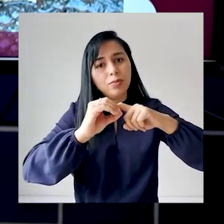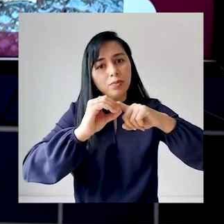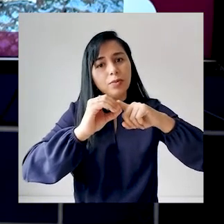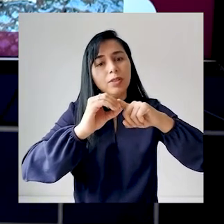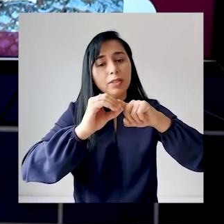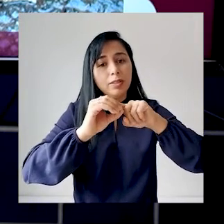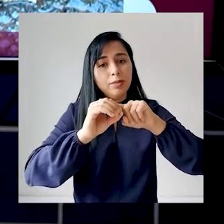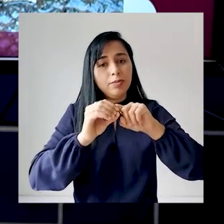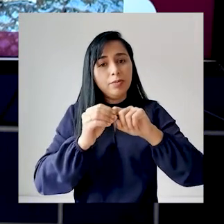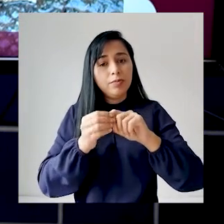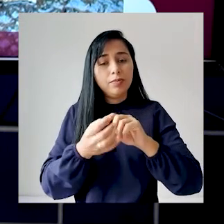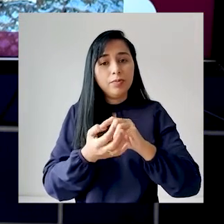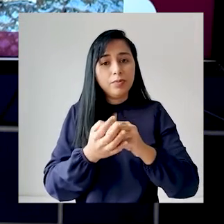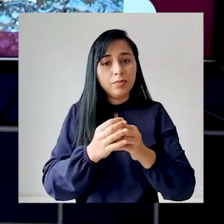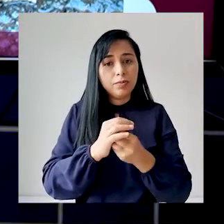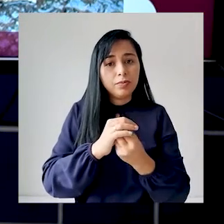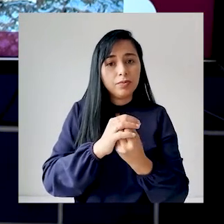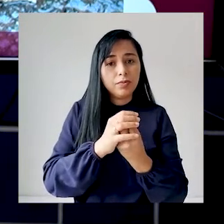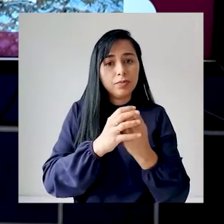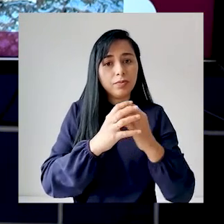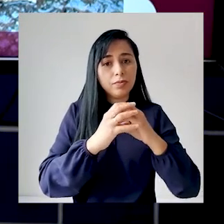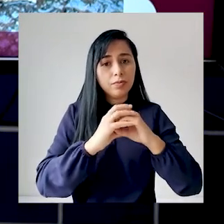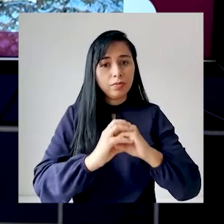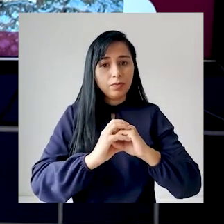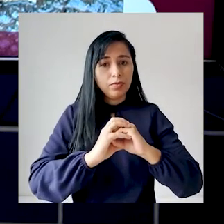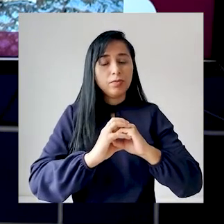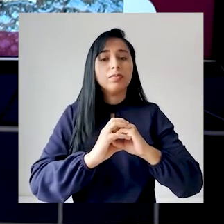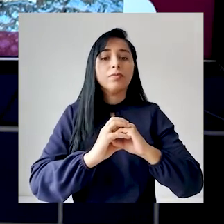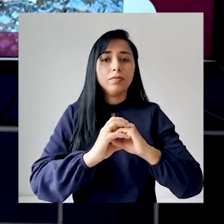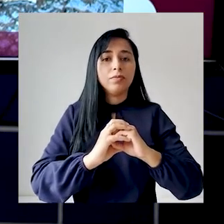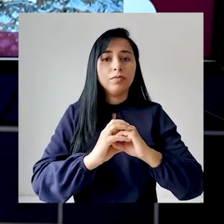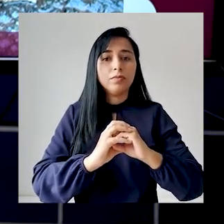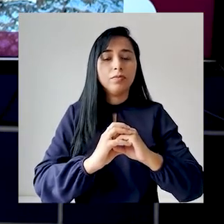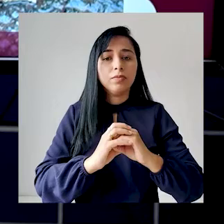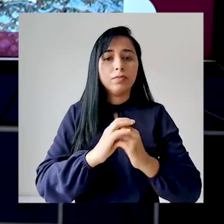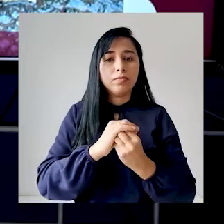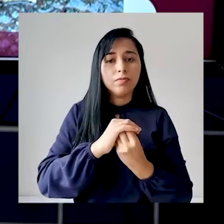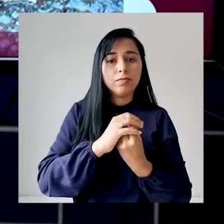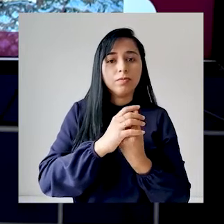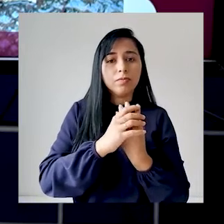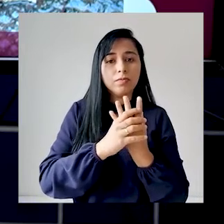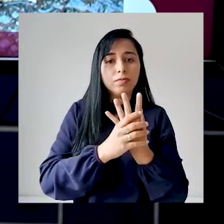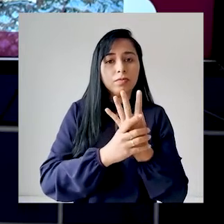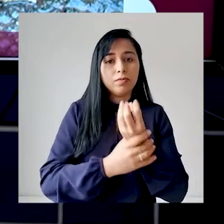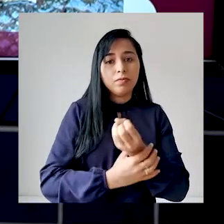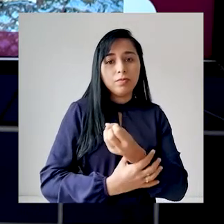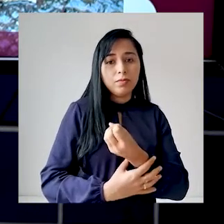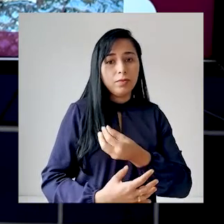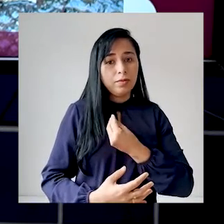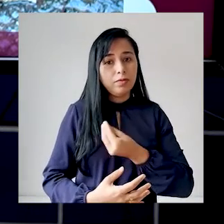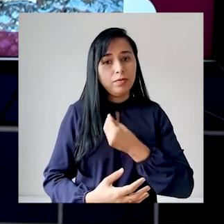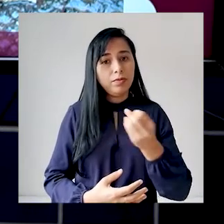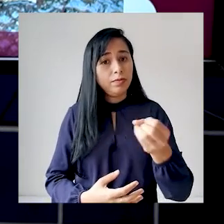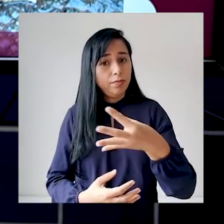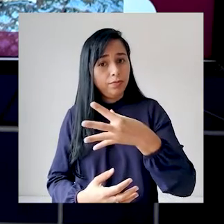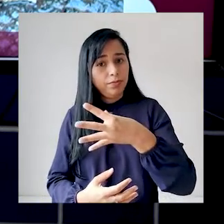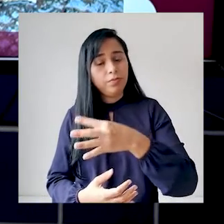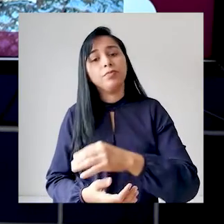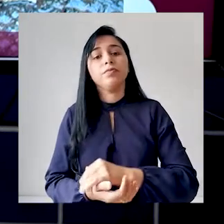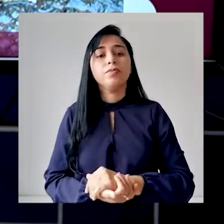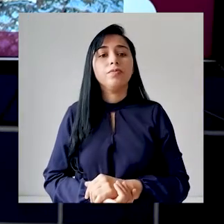libera o seu núcleo com o seu material genético dentro do óvulo e dali desenvolve-se um novo